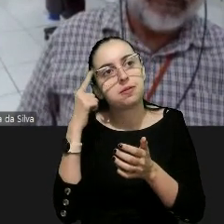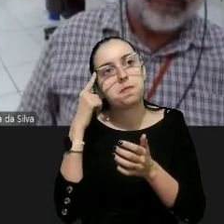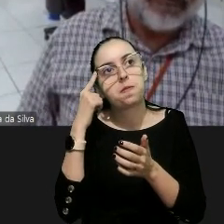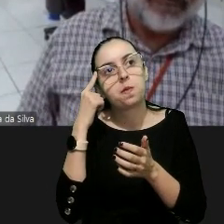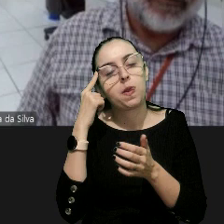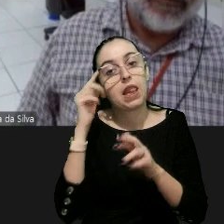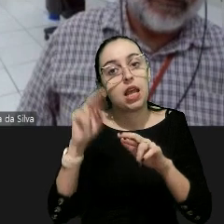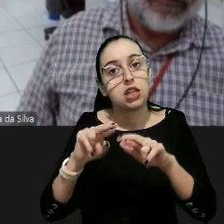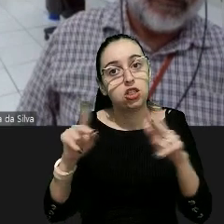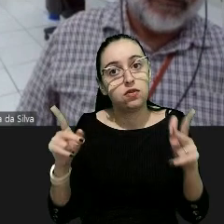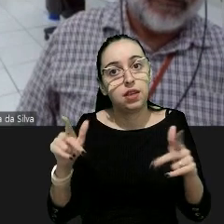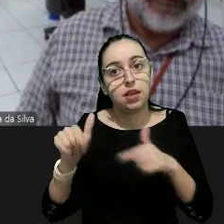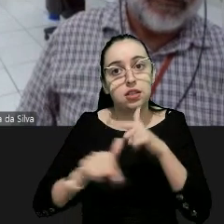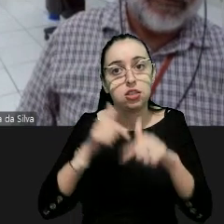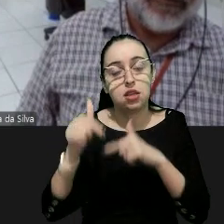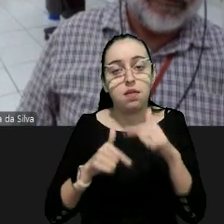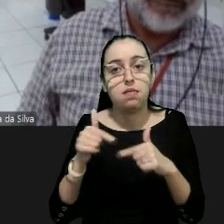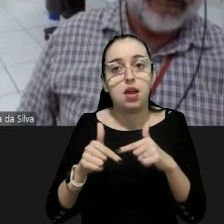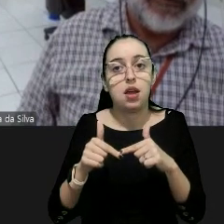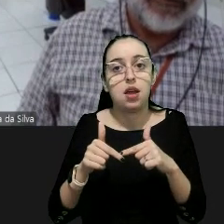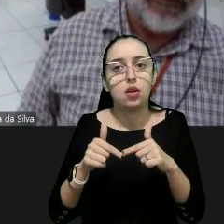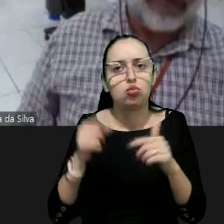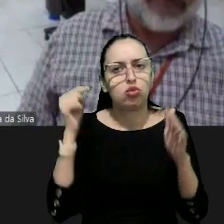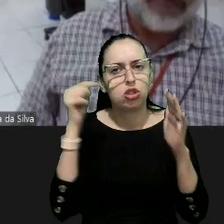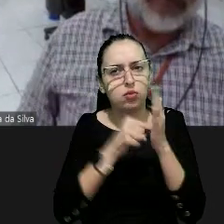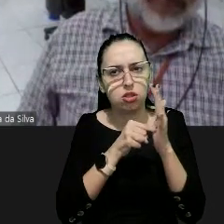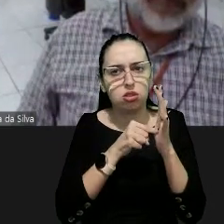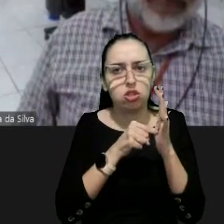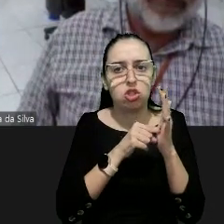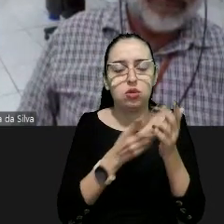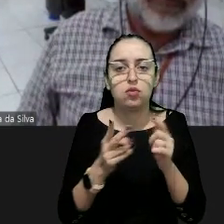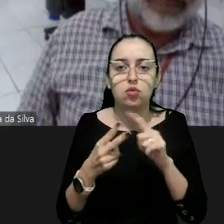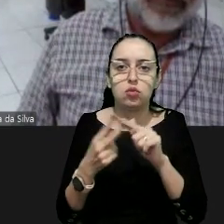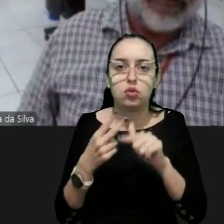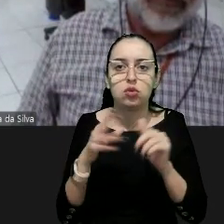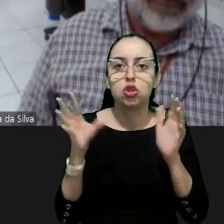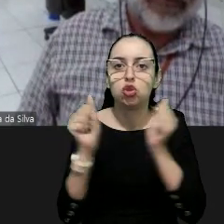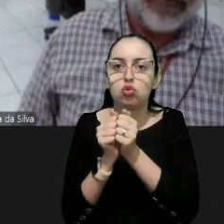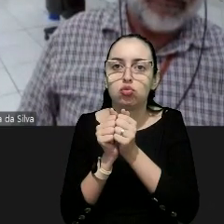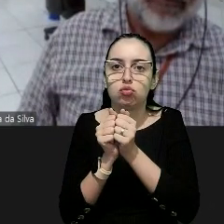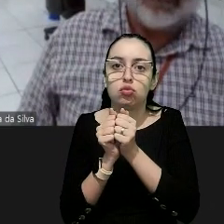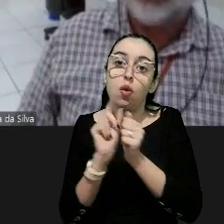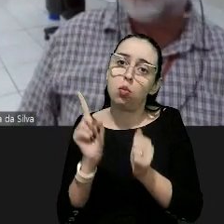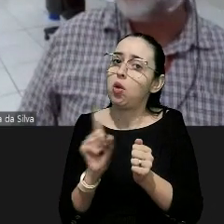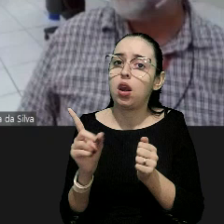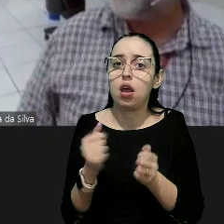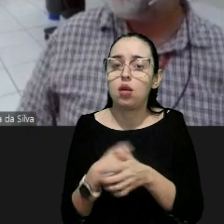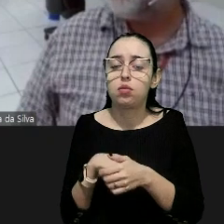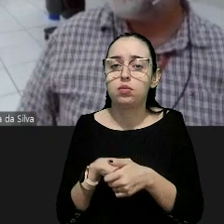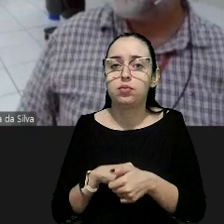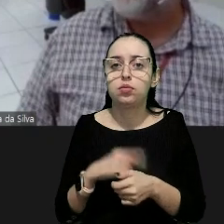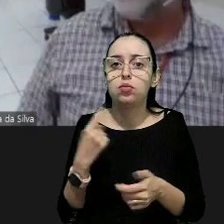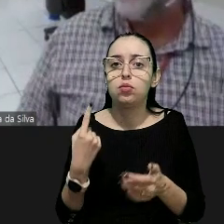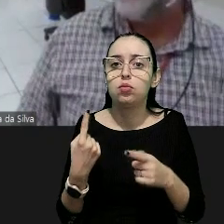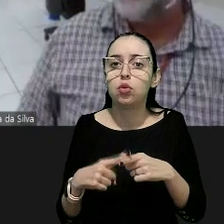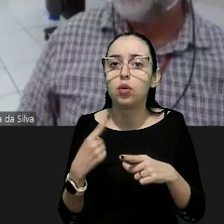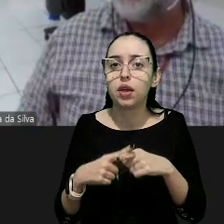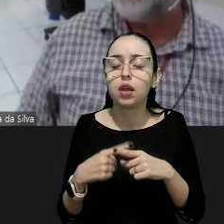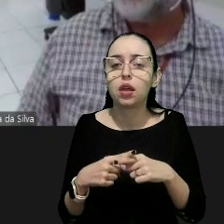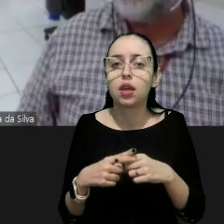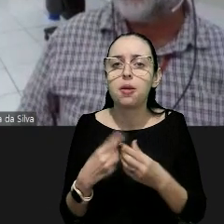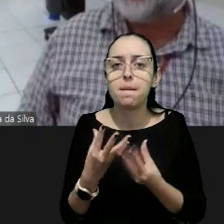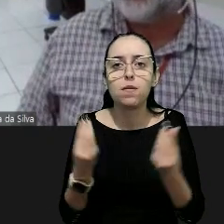bem antes. Pensar a diferença entre trabalho e propósito, e se os dois se juntam ou